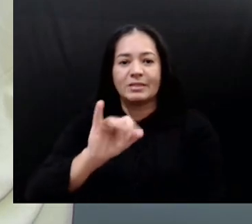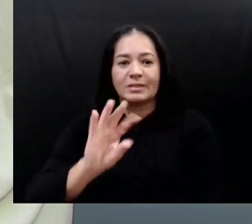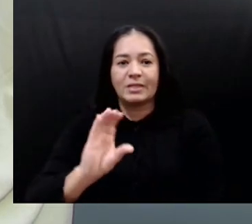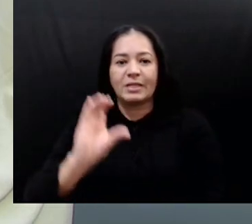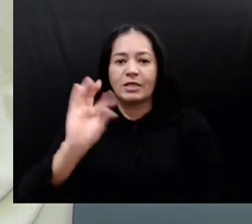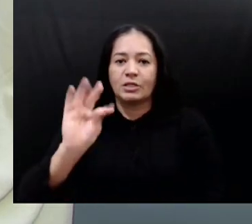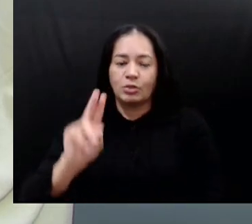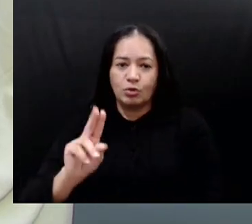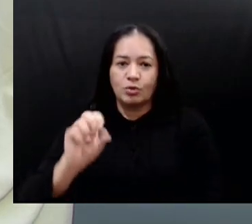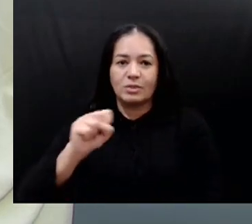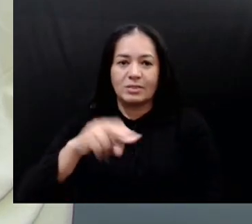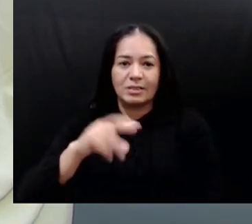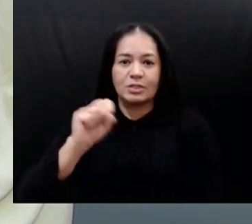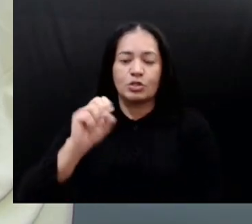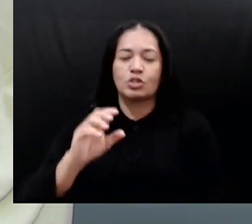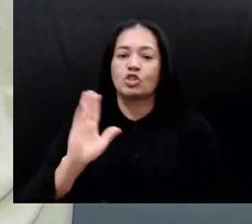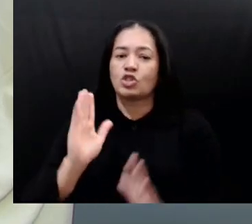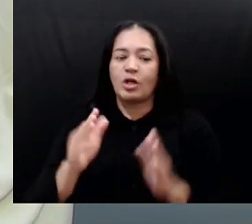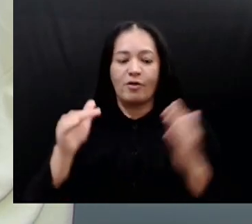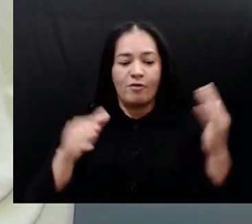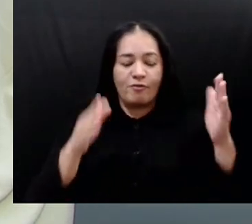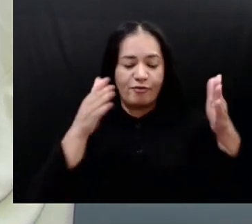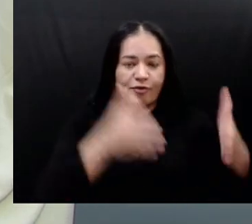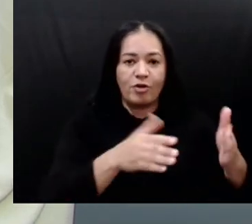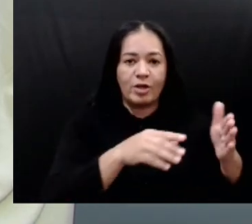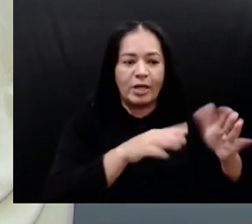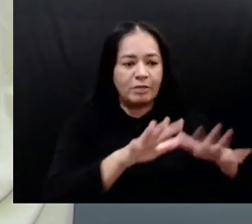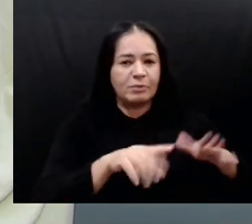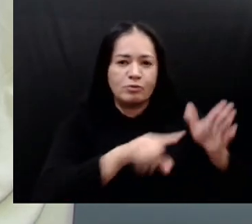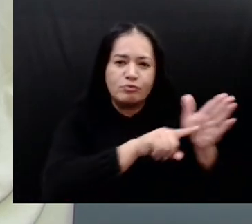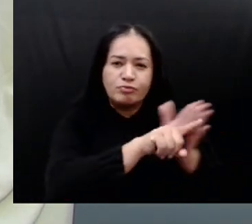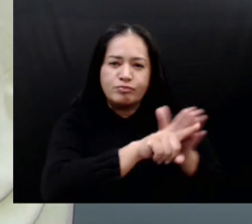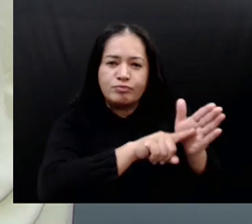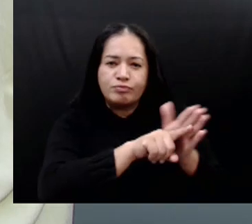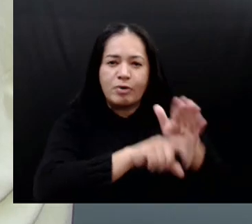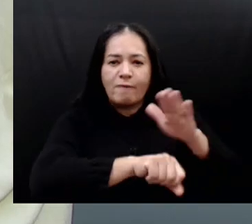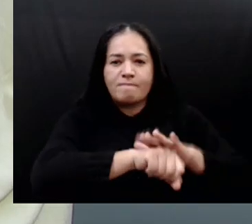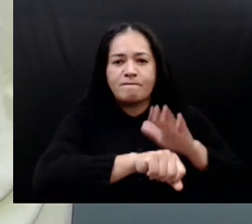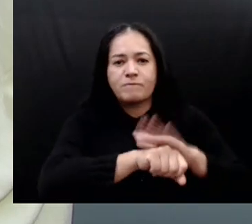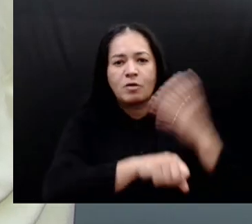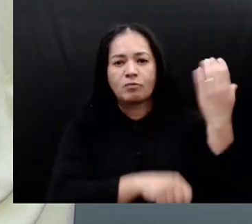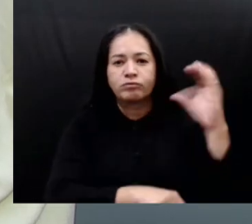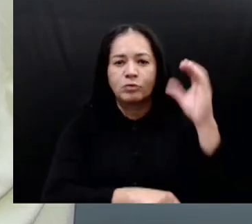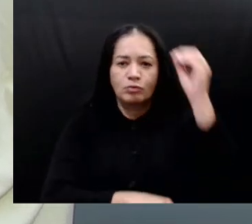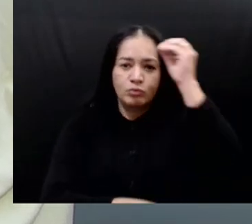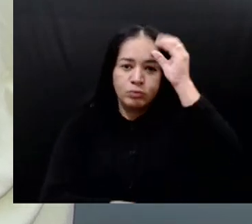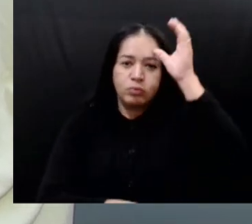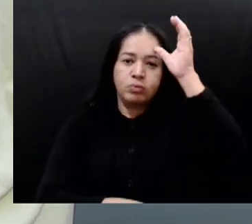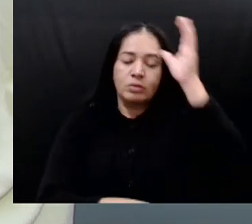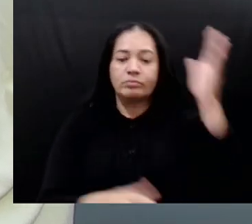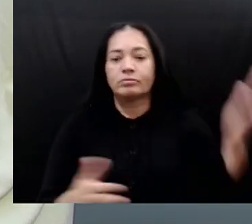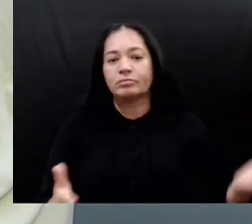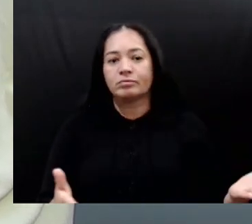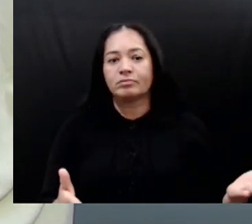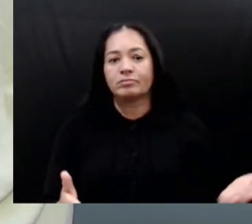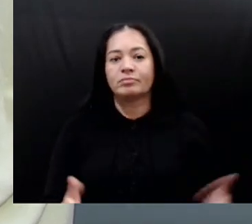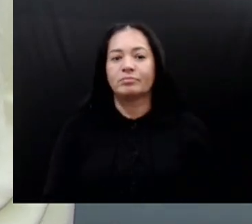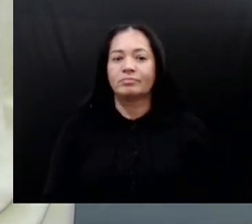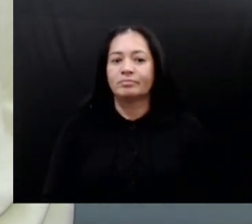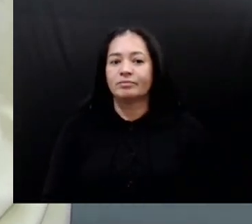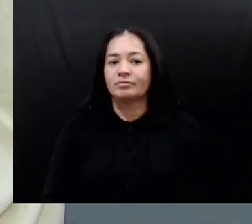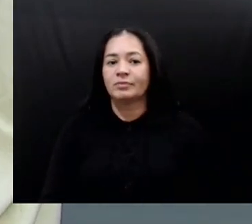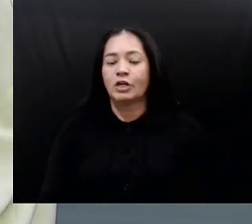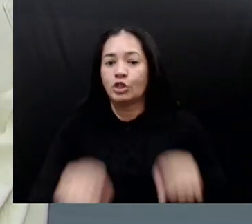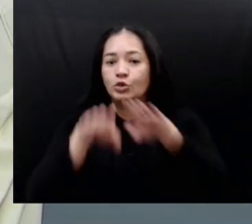muito grande para a área de pesquisa, de produção científica, produção de conhecimento, né? E aí, no nível da pós-graduação